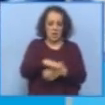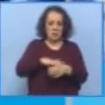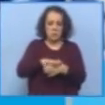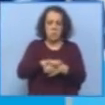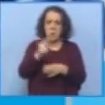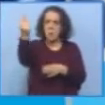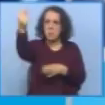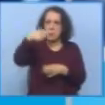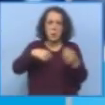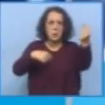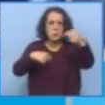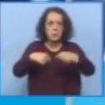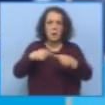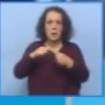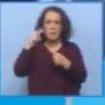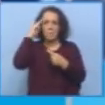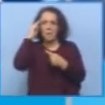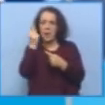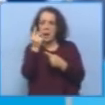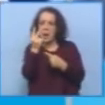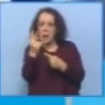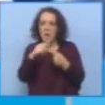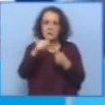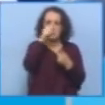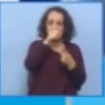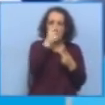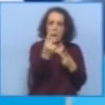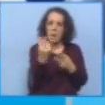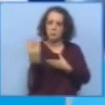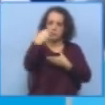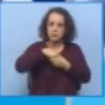da Madeira, um grupo que eu me lembro, Santarém também,